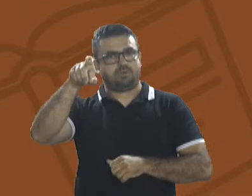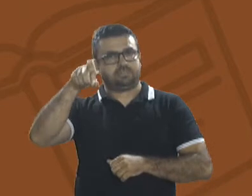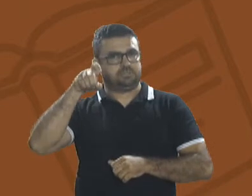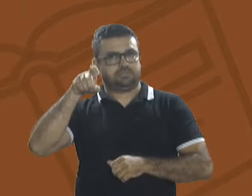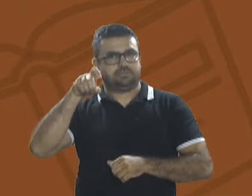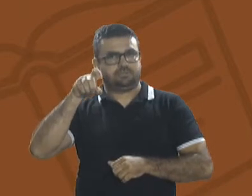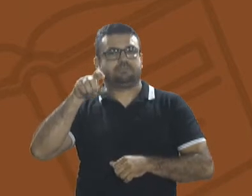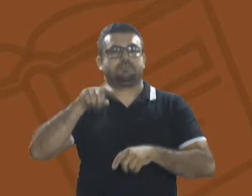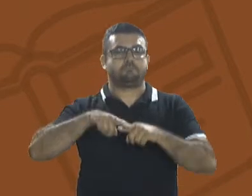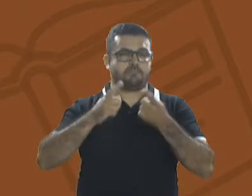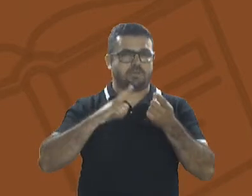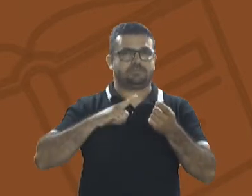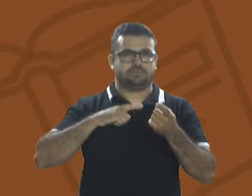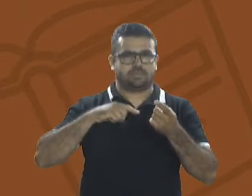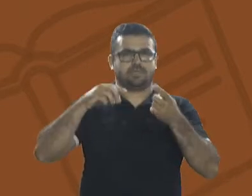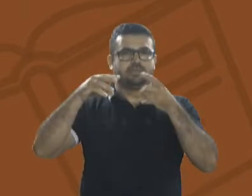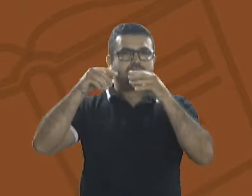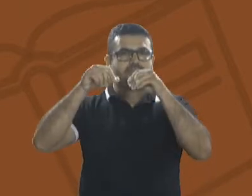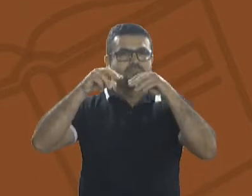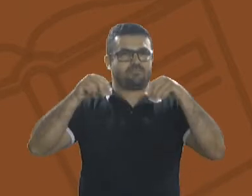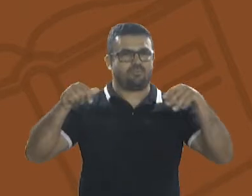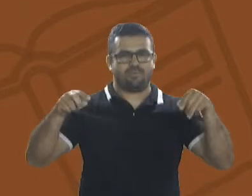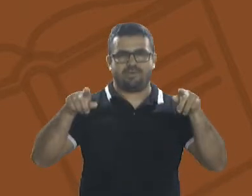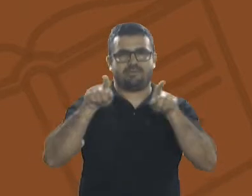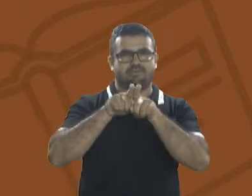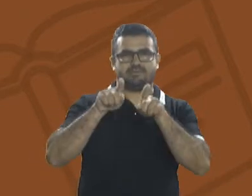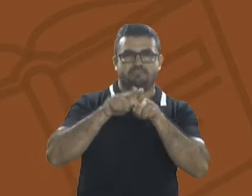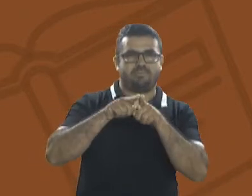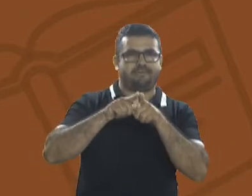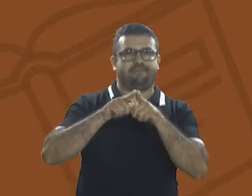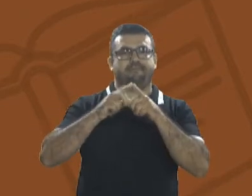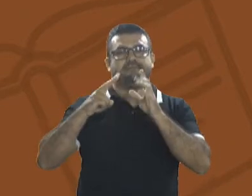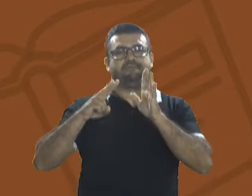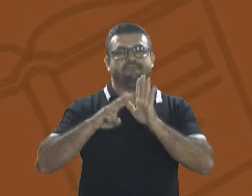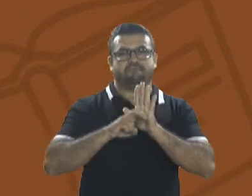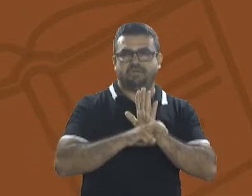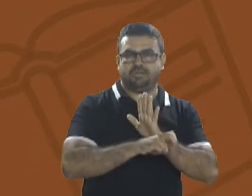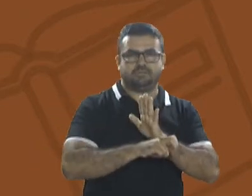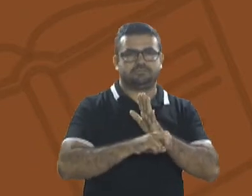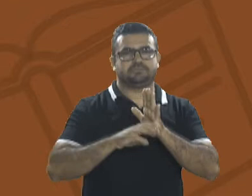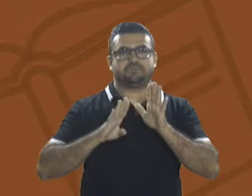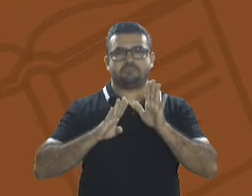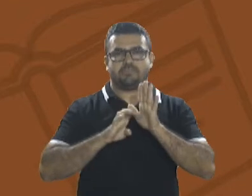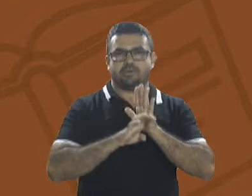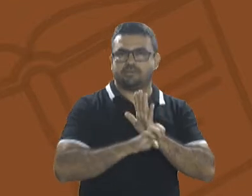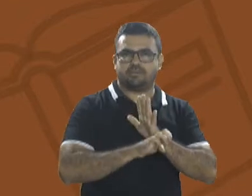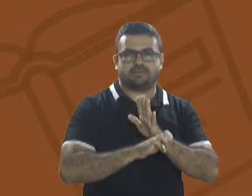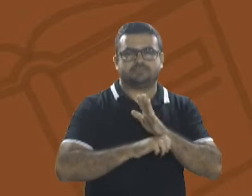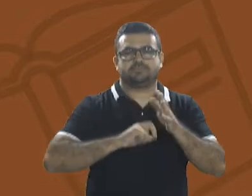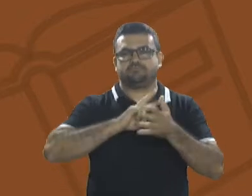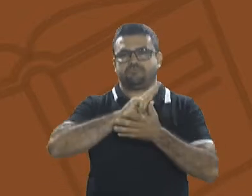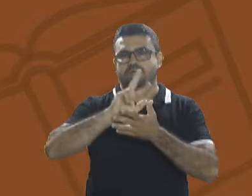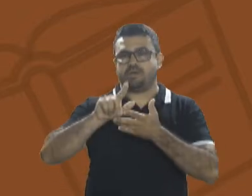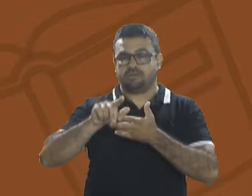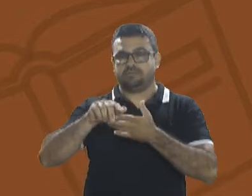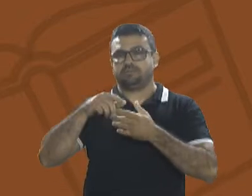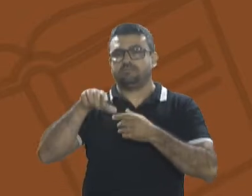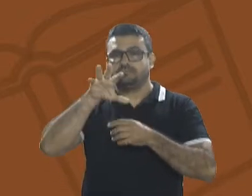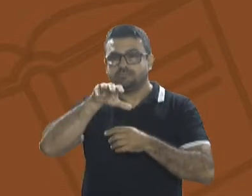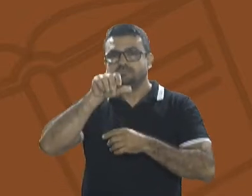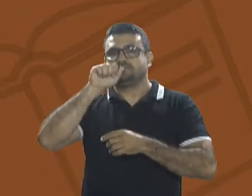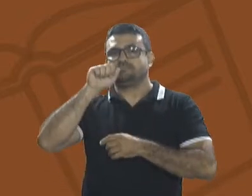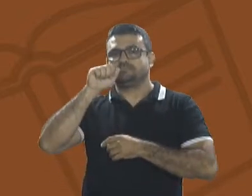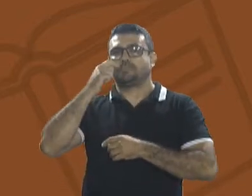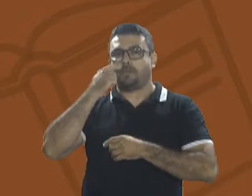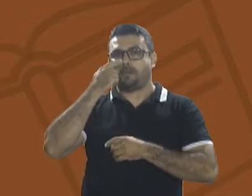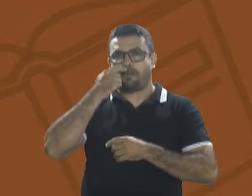como poeira, vírus, bactéria, ácaro. Então, quando a gente respira, esse ar passa pelos pelinhos que são filtrados,